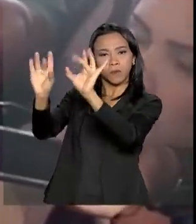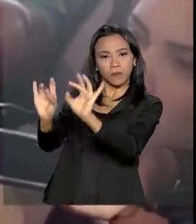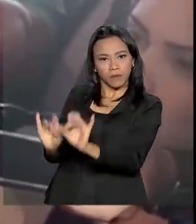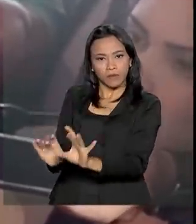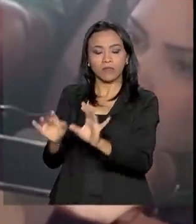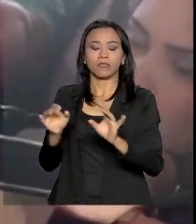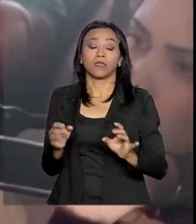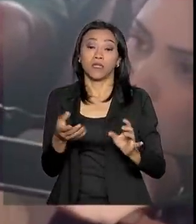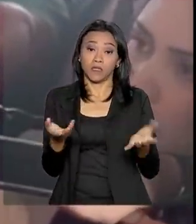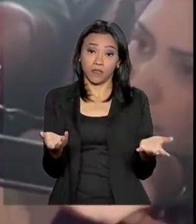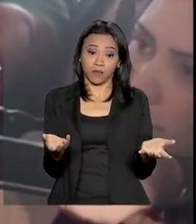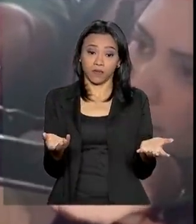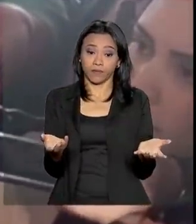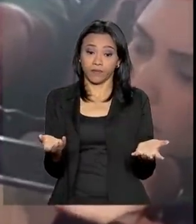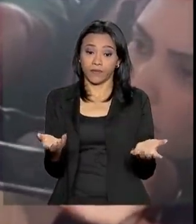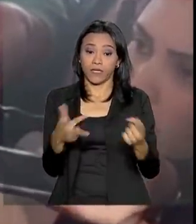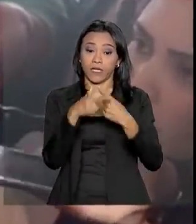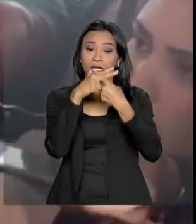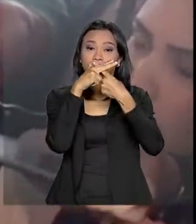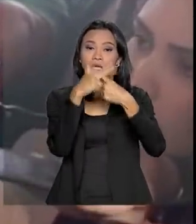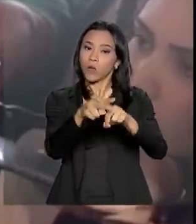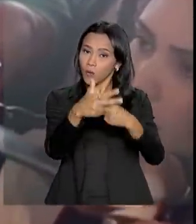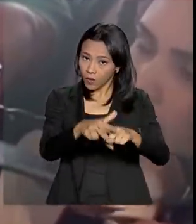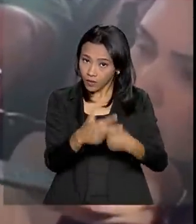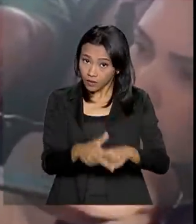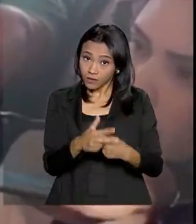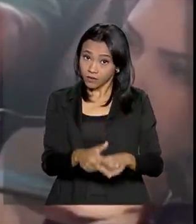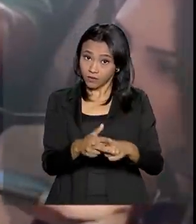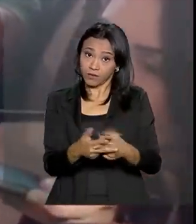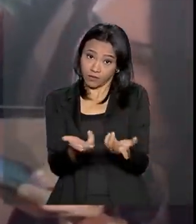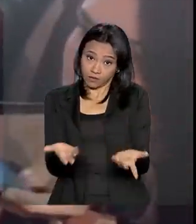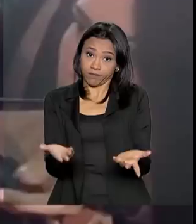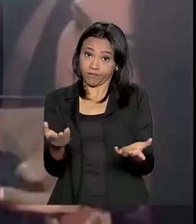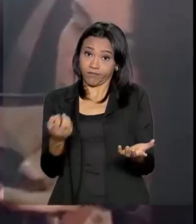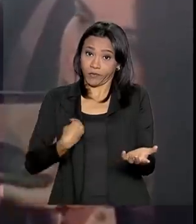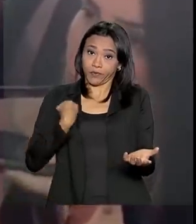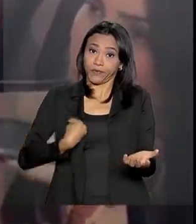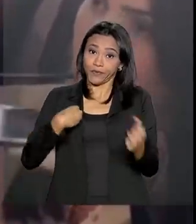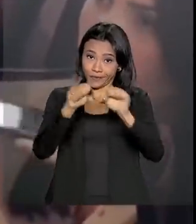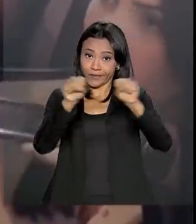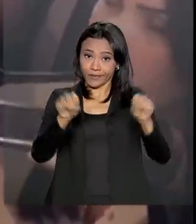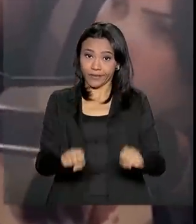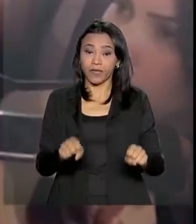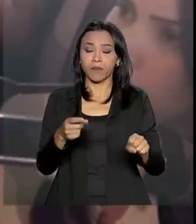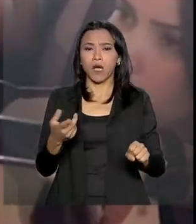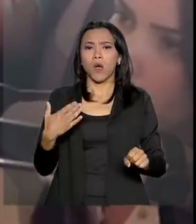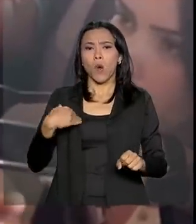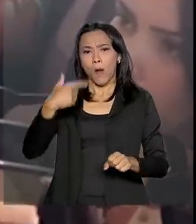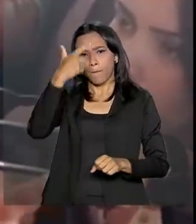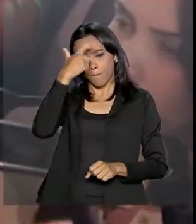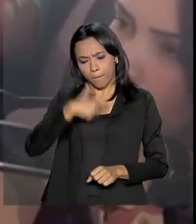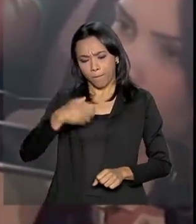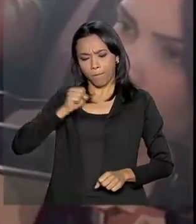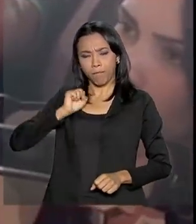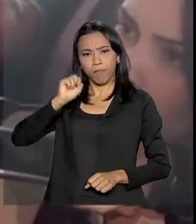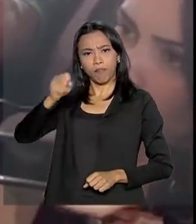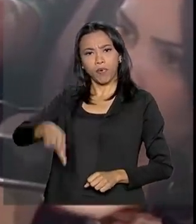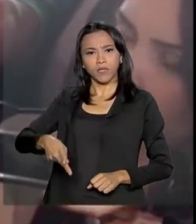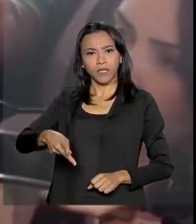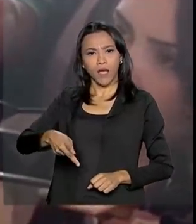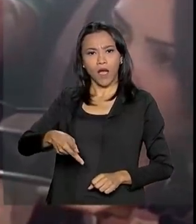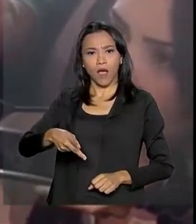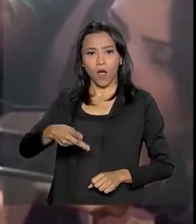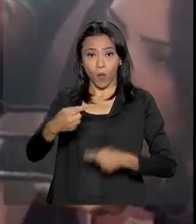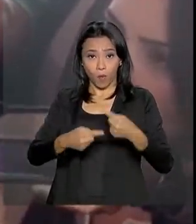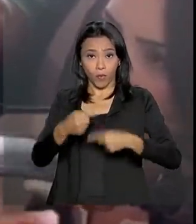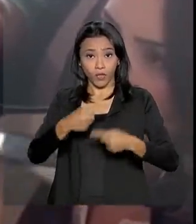estamos, na correção desse sistema que está aí, um político vai se aposentar igualzinho um de vocês.